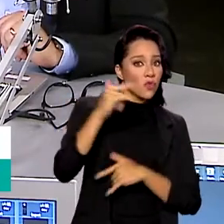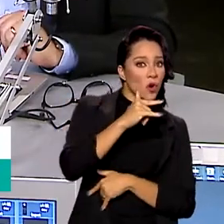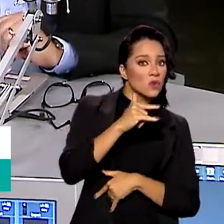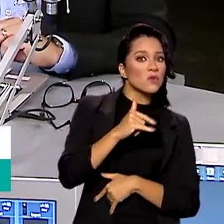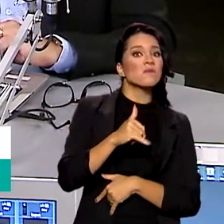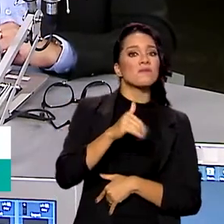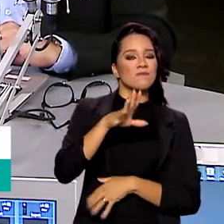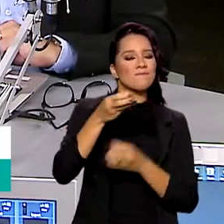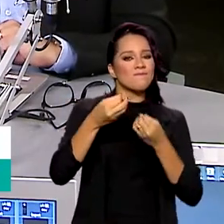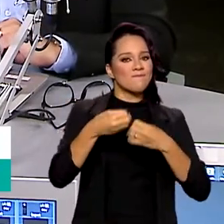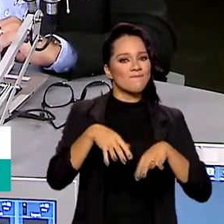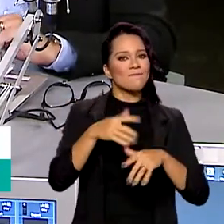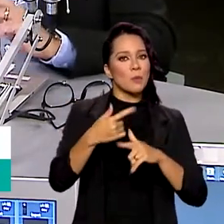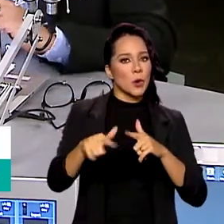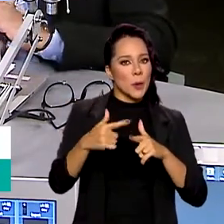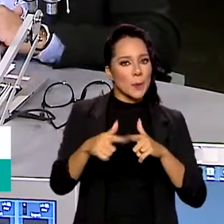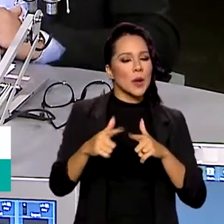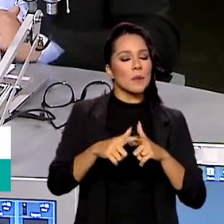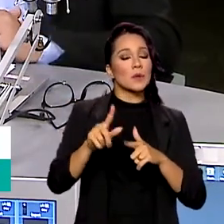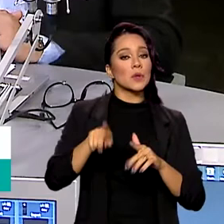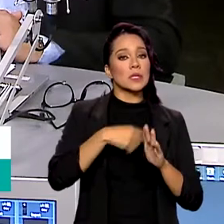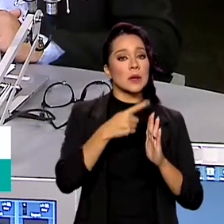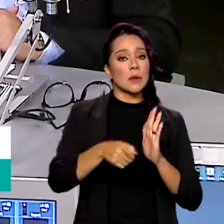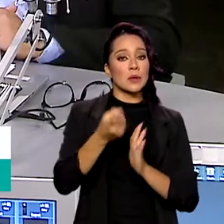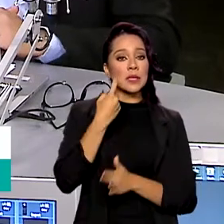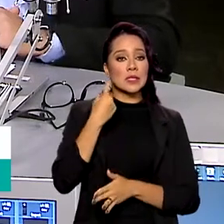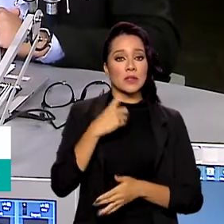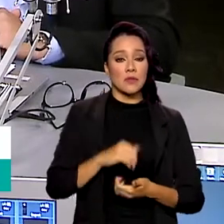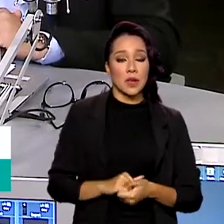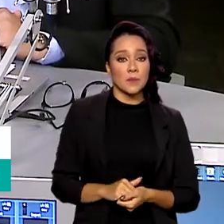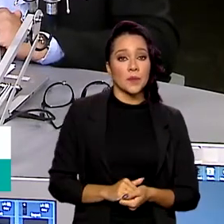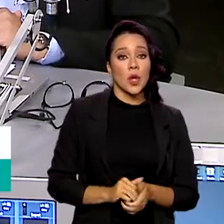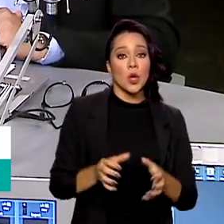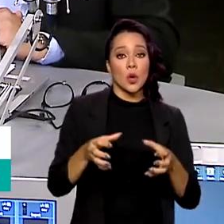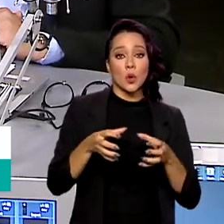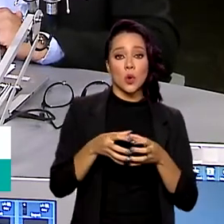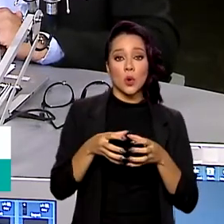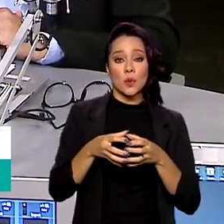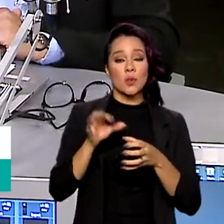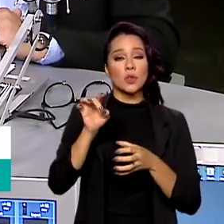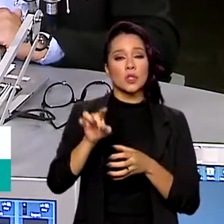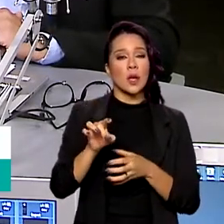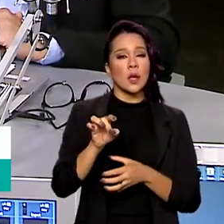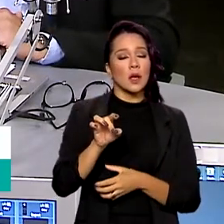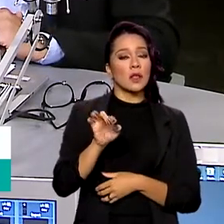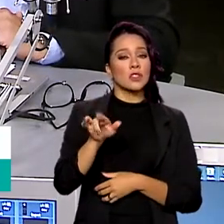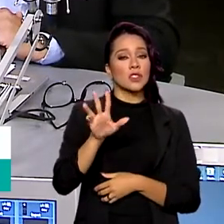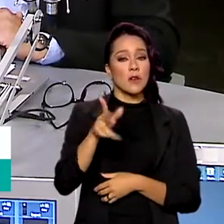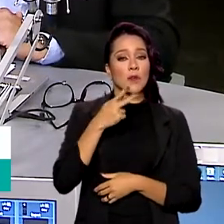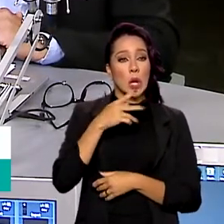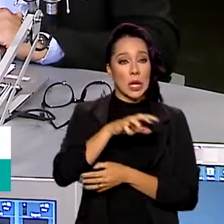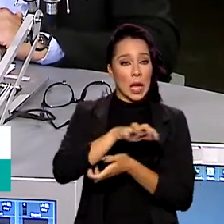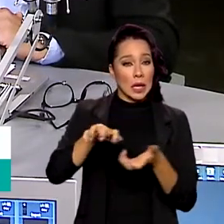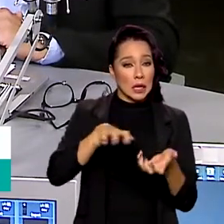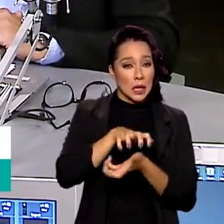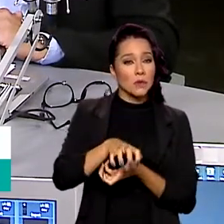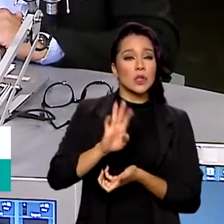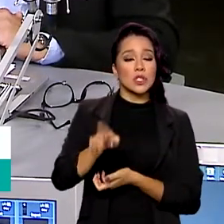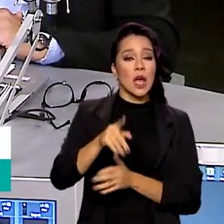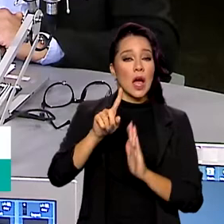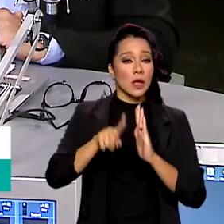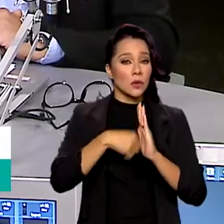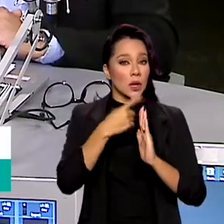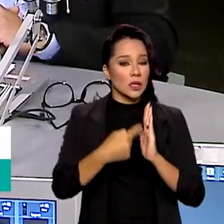são os mais atingidos pelos cancelamentos nessa sexta-feira a companhia debaixo do curso Ryan nerd que essa greve já levou